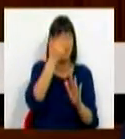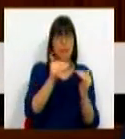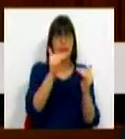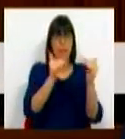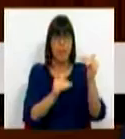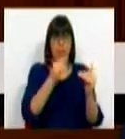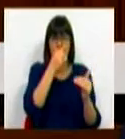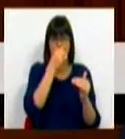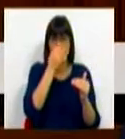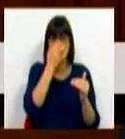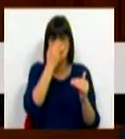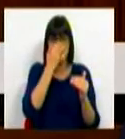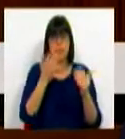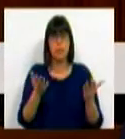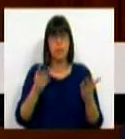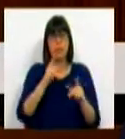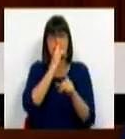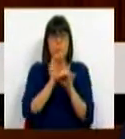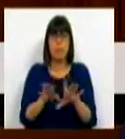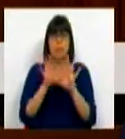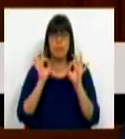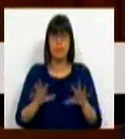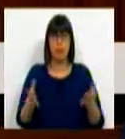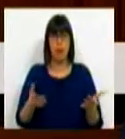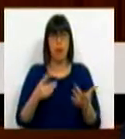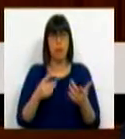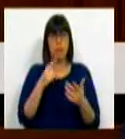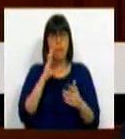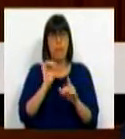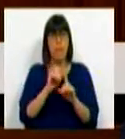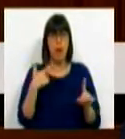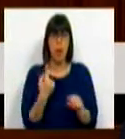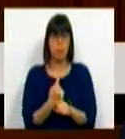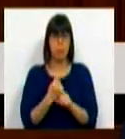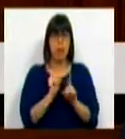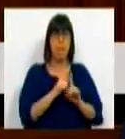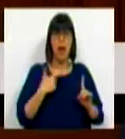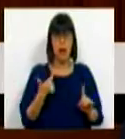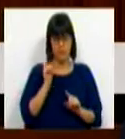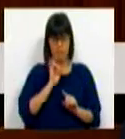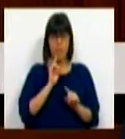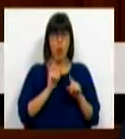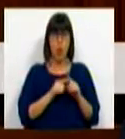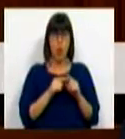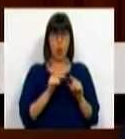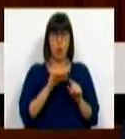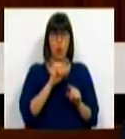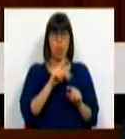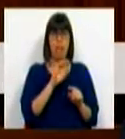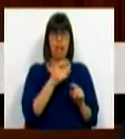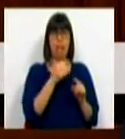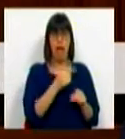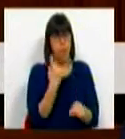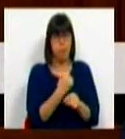imparidade. Portanto, o mesmo aconteceu, obviamente, com as posições do Banif, ou seja, em termos de valorização de colaterais, teve esse